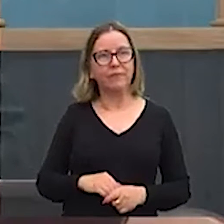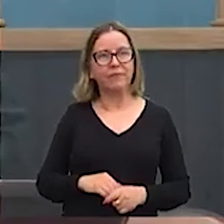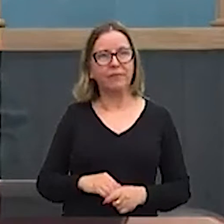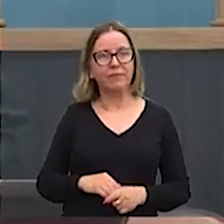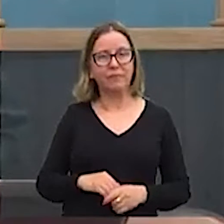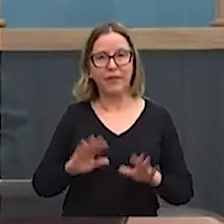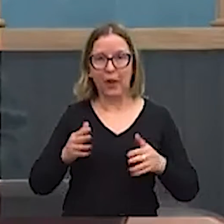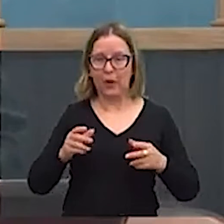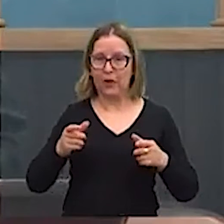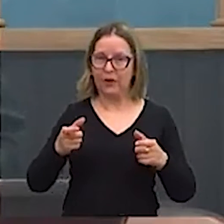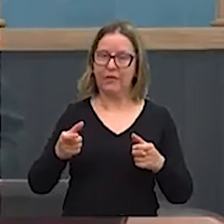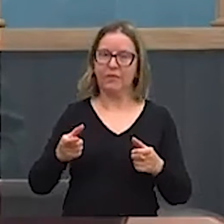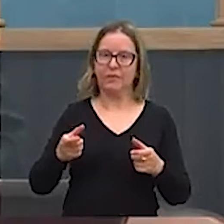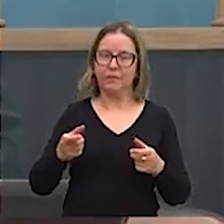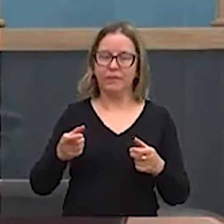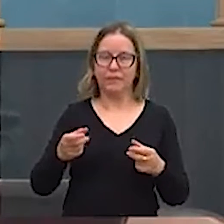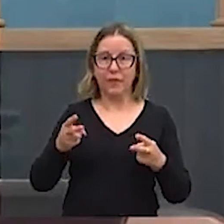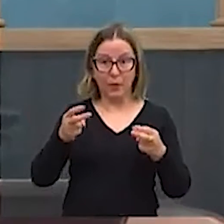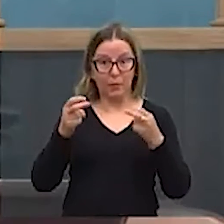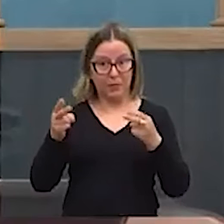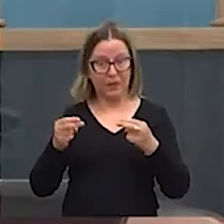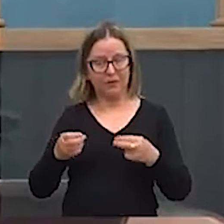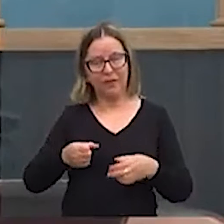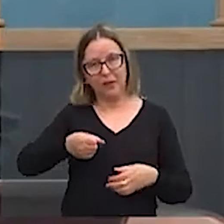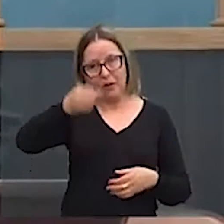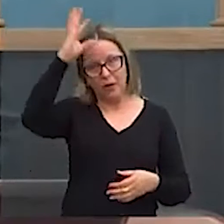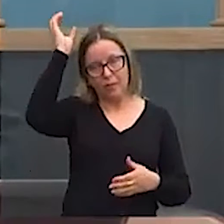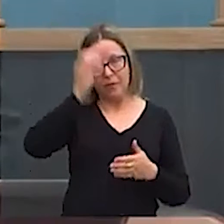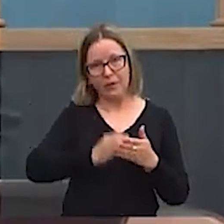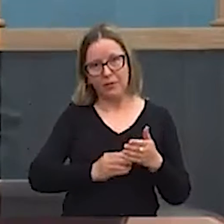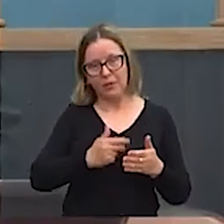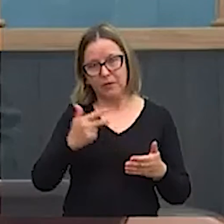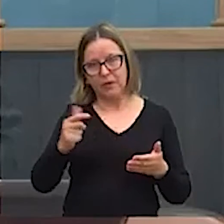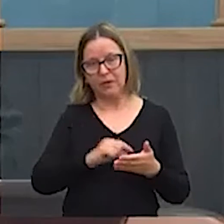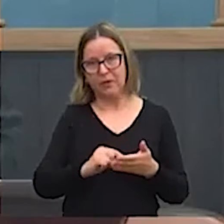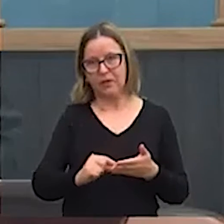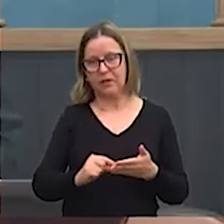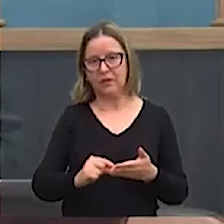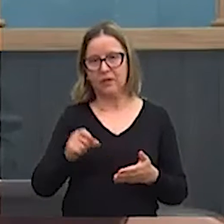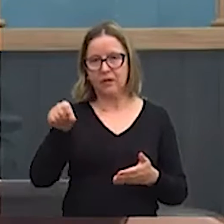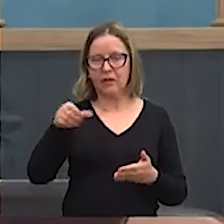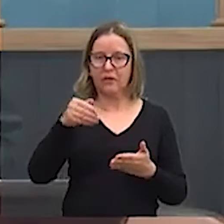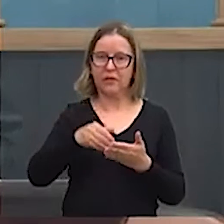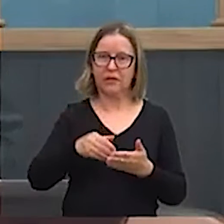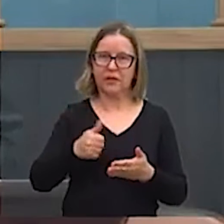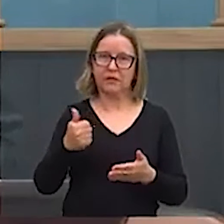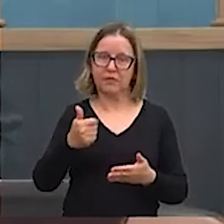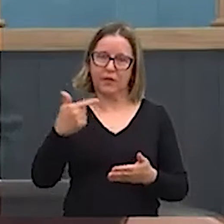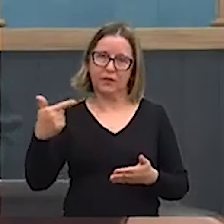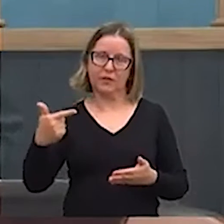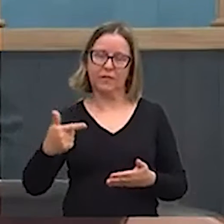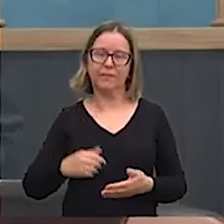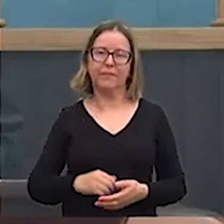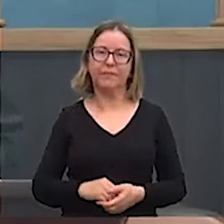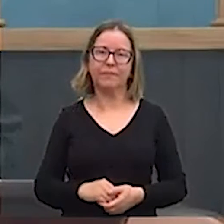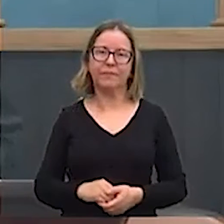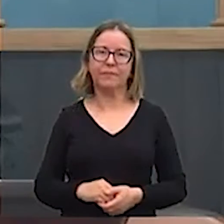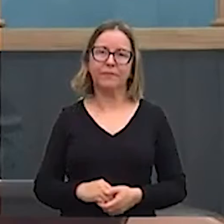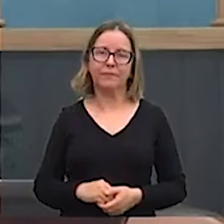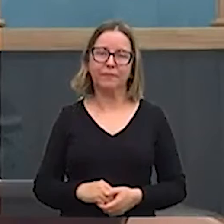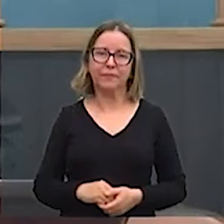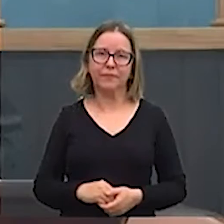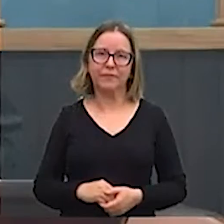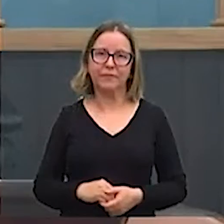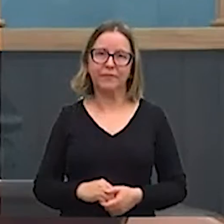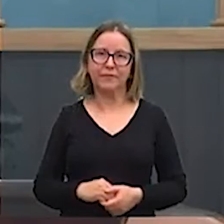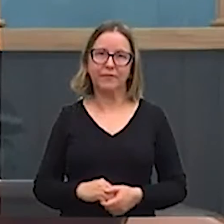Vamos observar agora Romanos 3, 9 a 12. Romanos 3, 9 a 12.